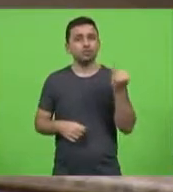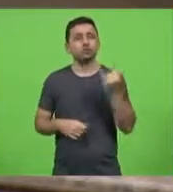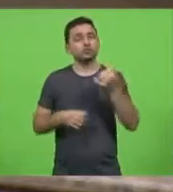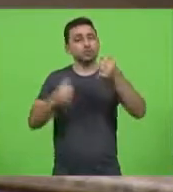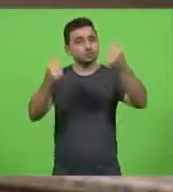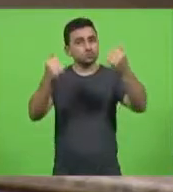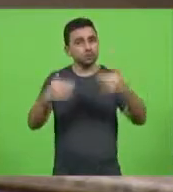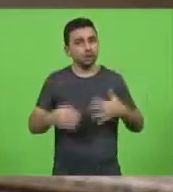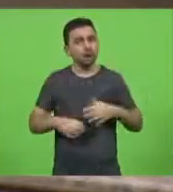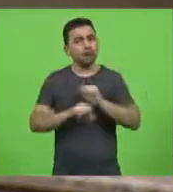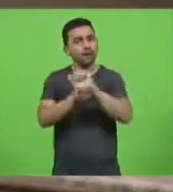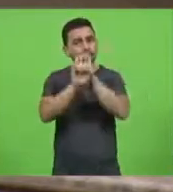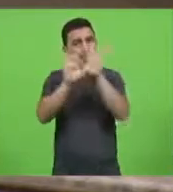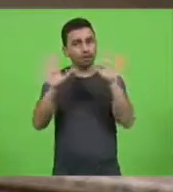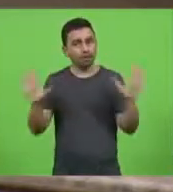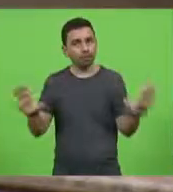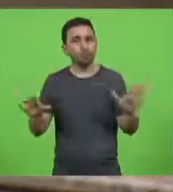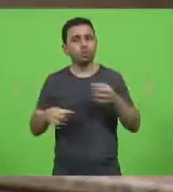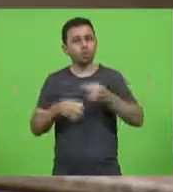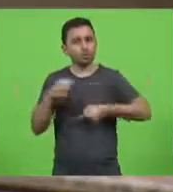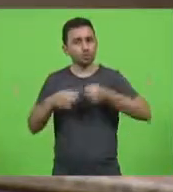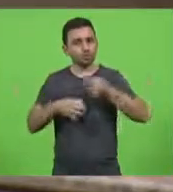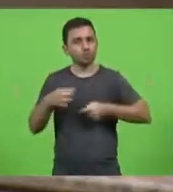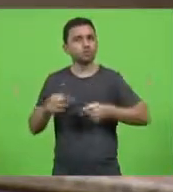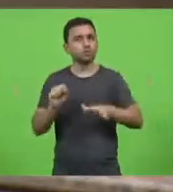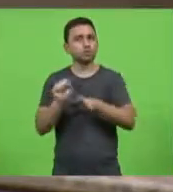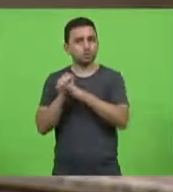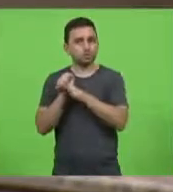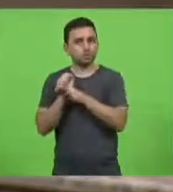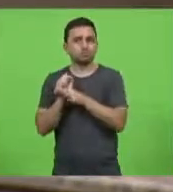esse esclarecimento mais na Comissão de Segurança, para que a gente pudesse...